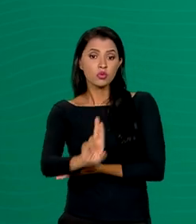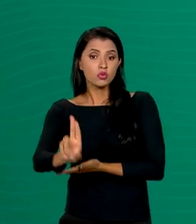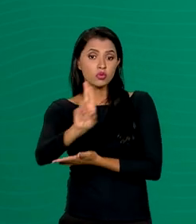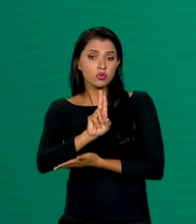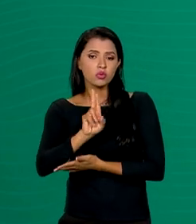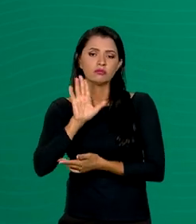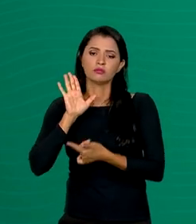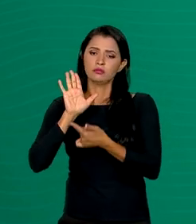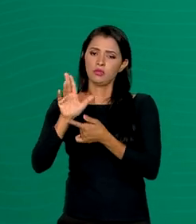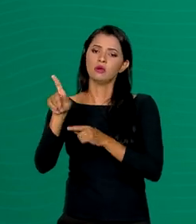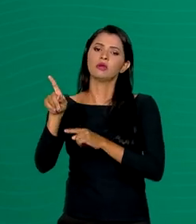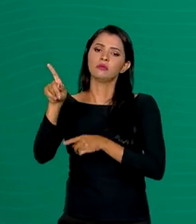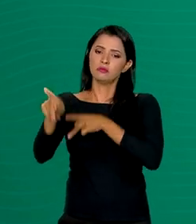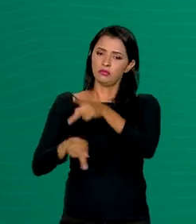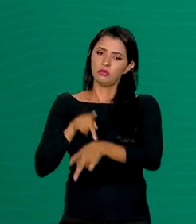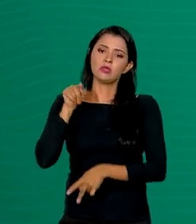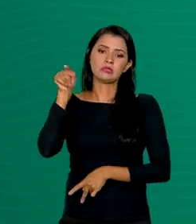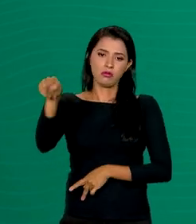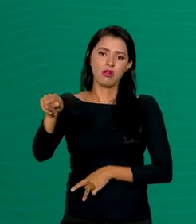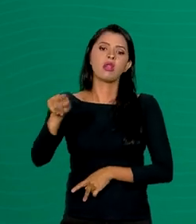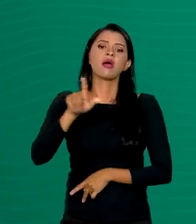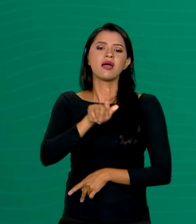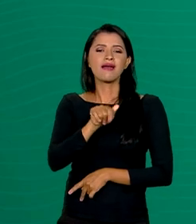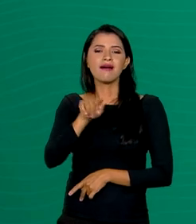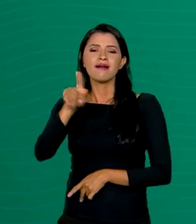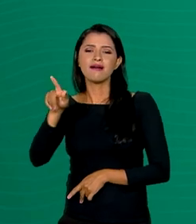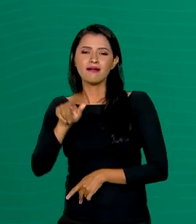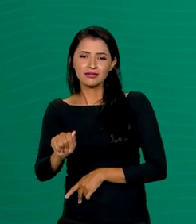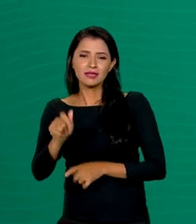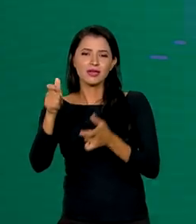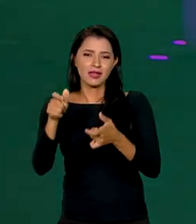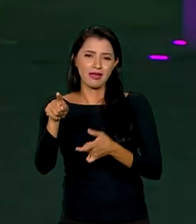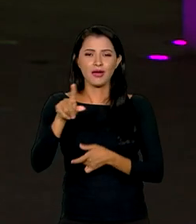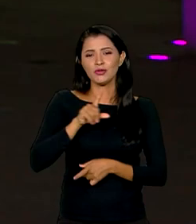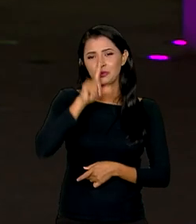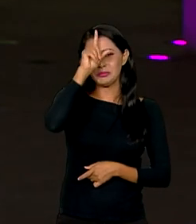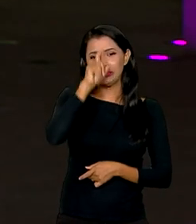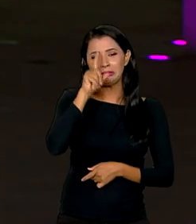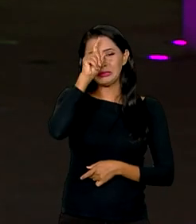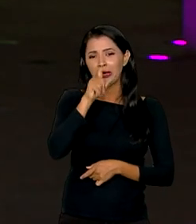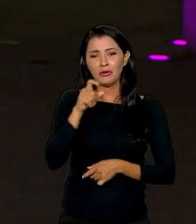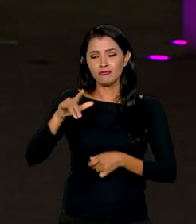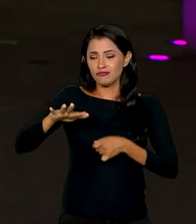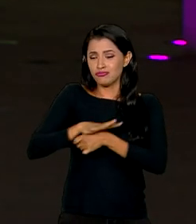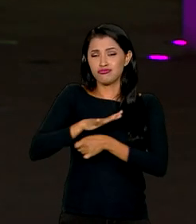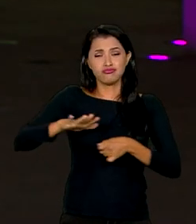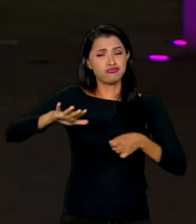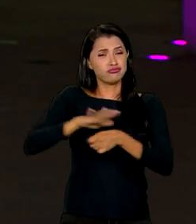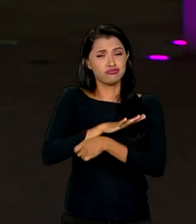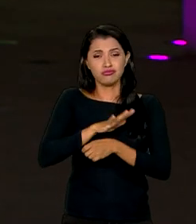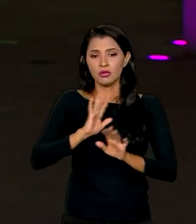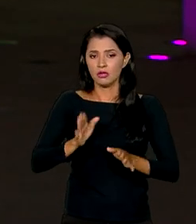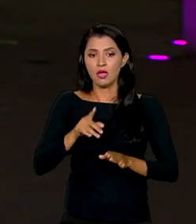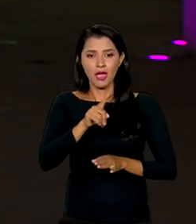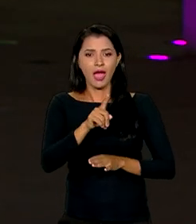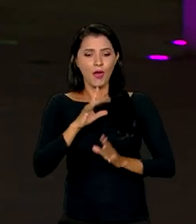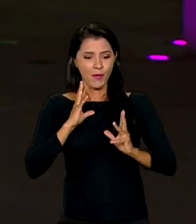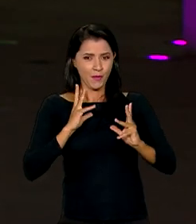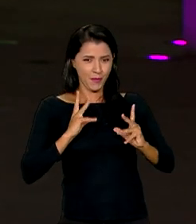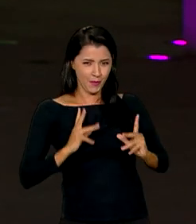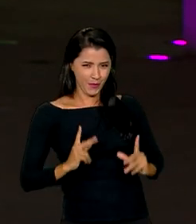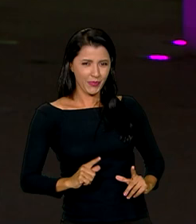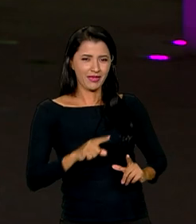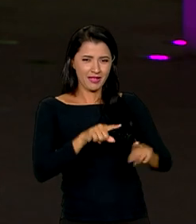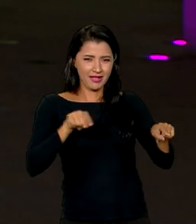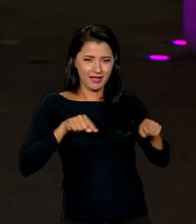para atender a população em Gaza, onde os hospitais estão sobrecarregados. Já os purificadores poderão